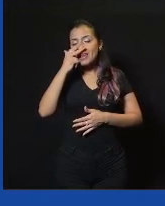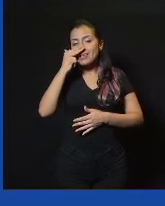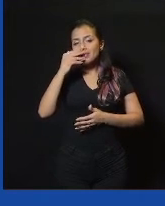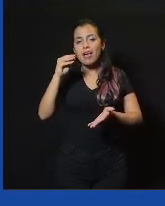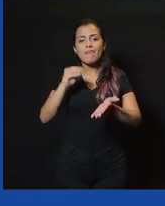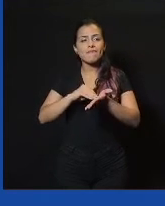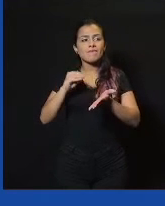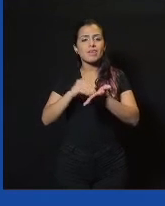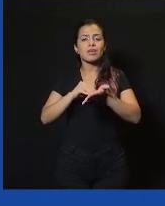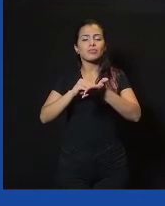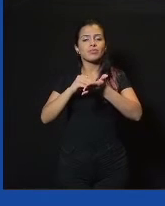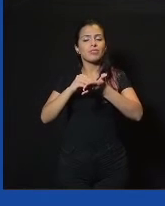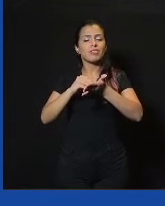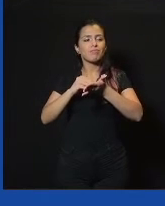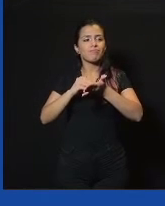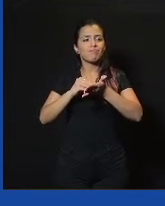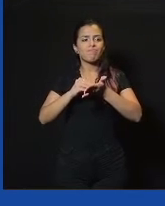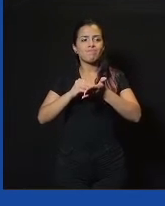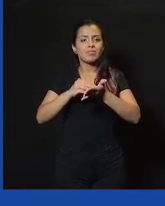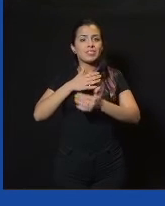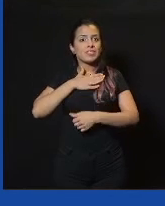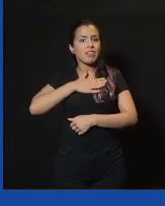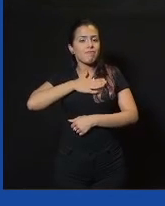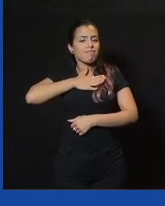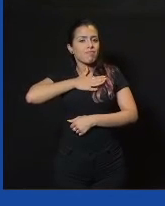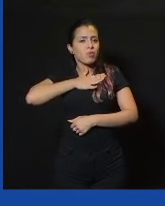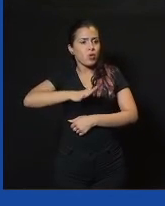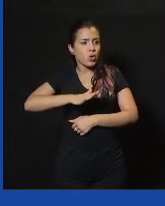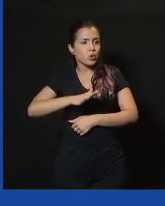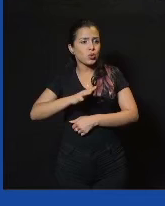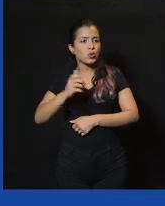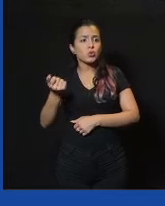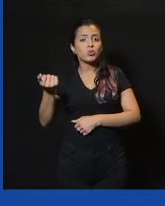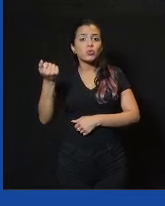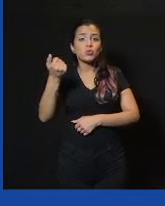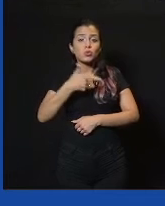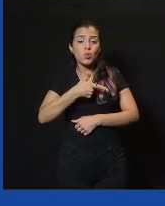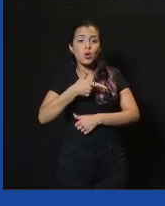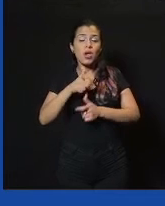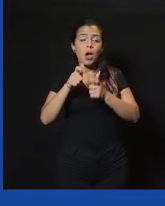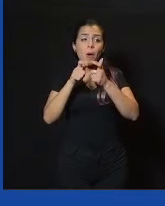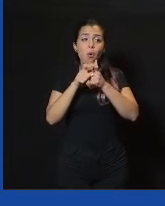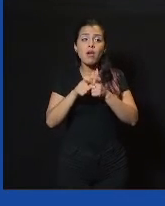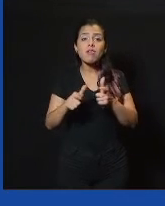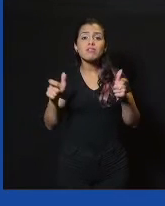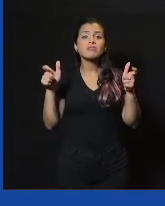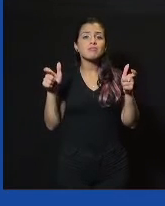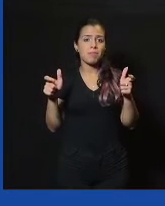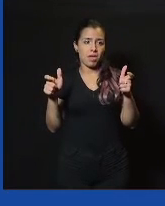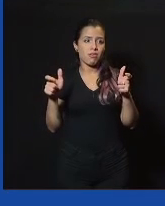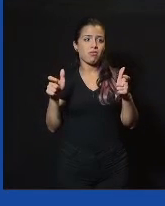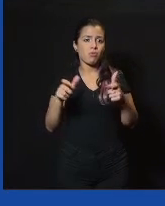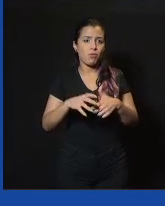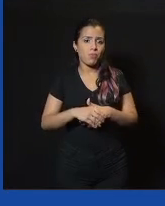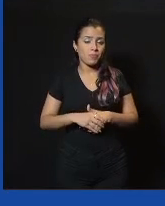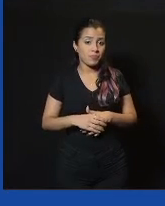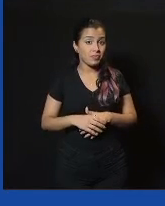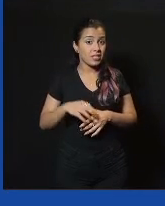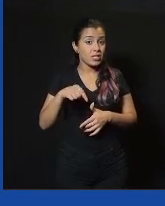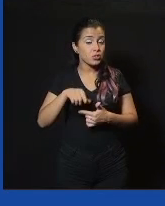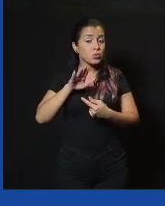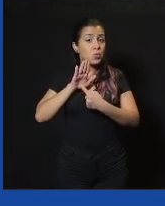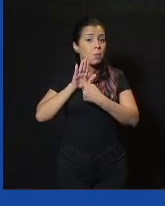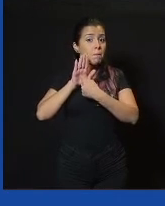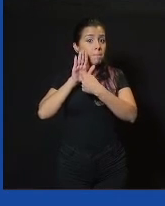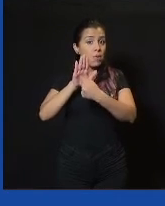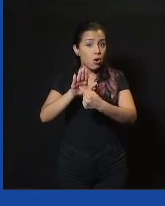de contrapartidas públicas de tudo que se paga do que o crescimento de um entendimento liberal. E isso faz com que a